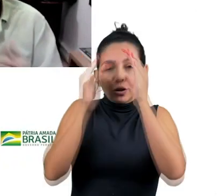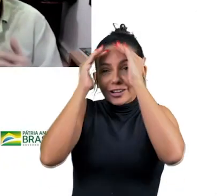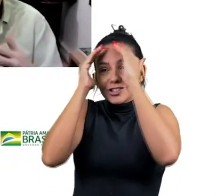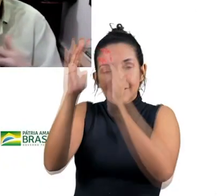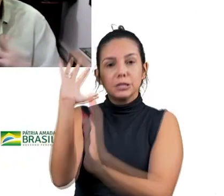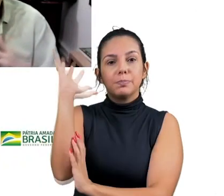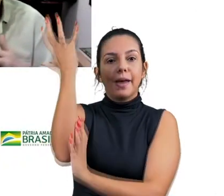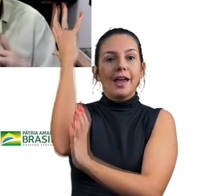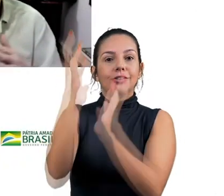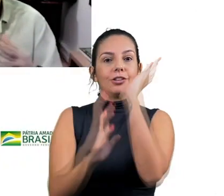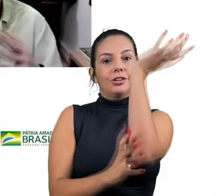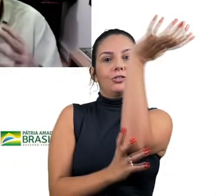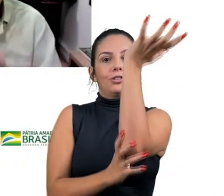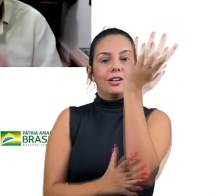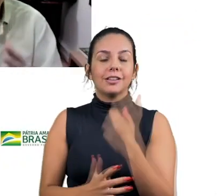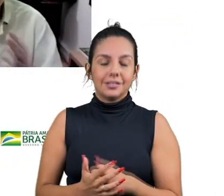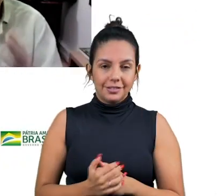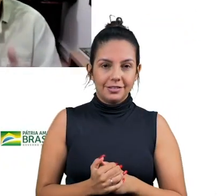Né?